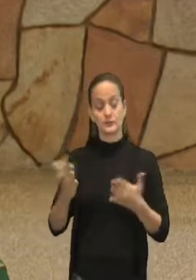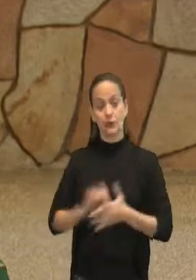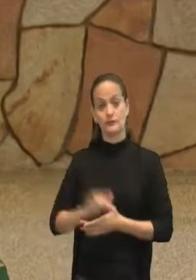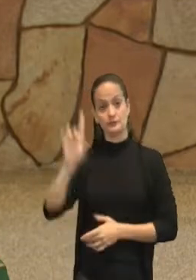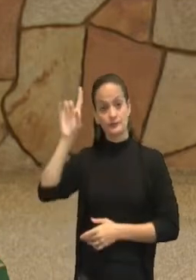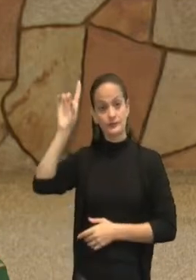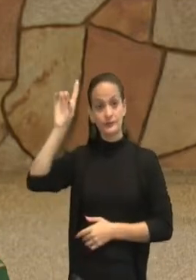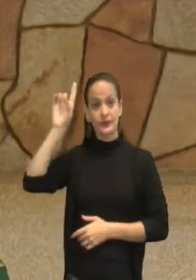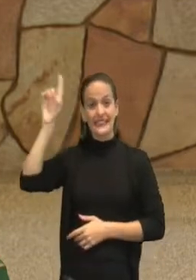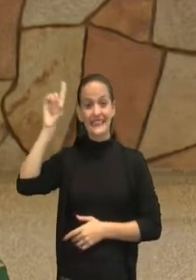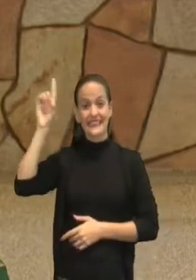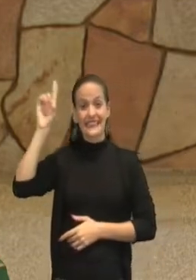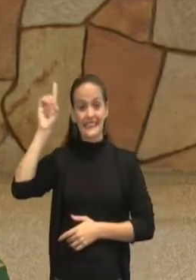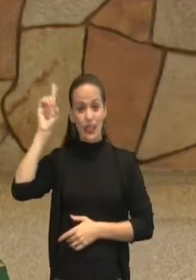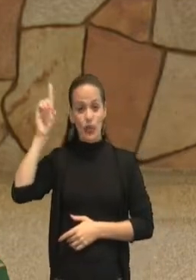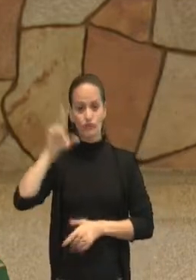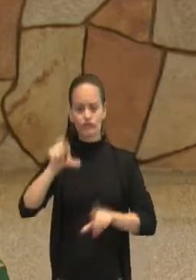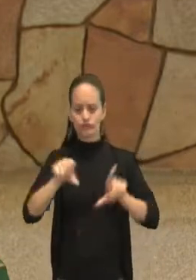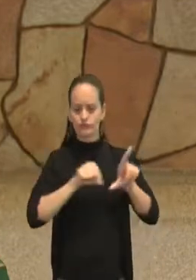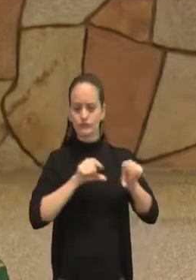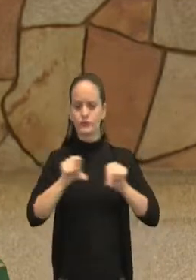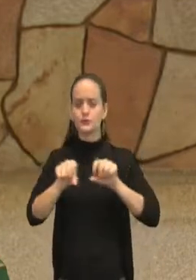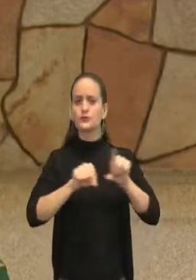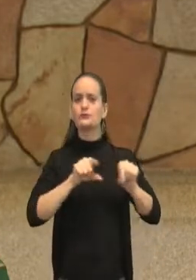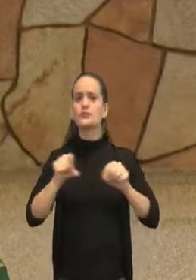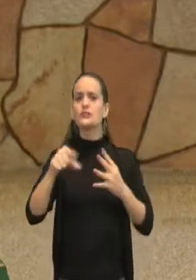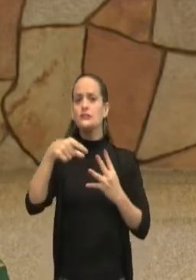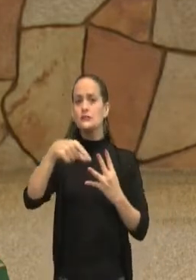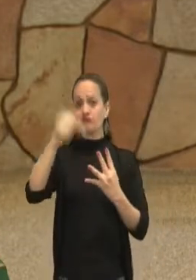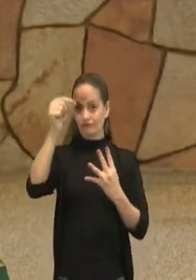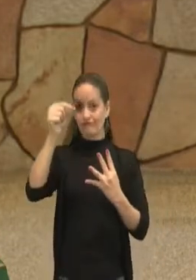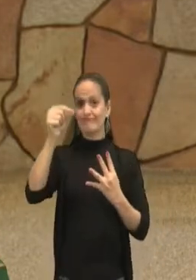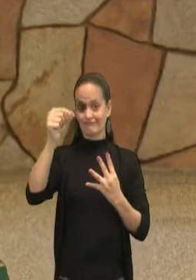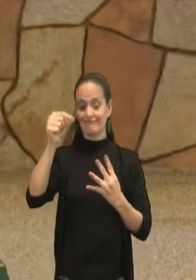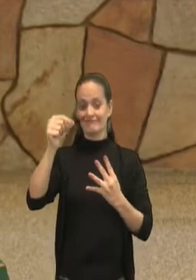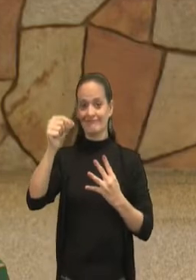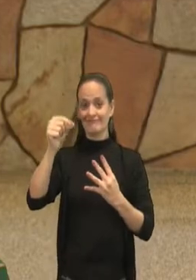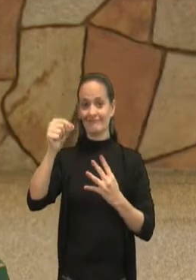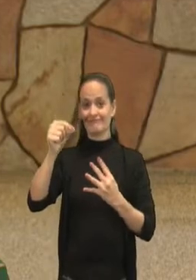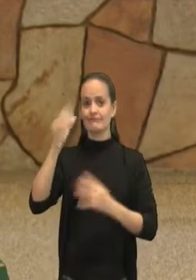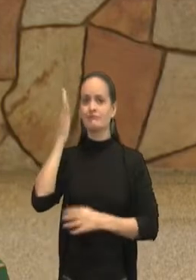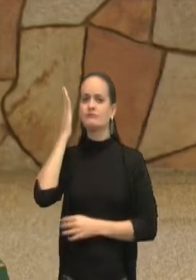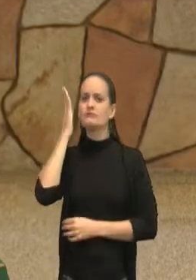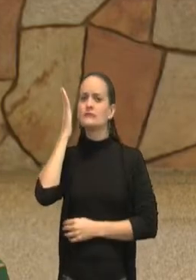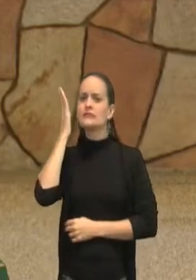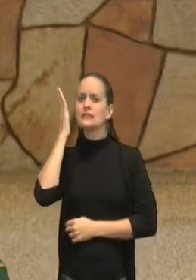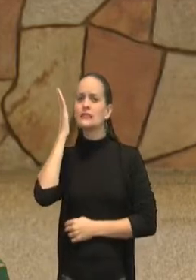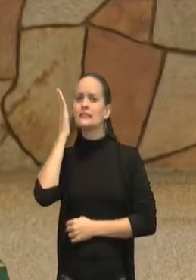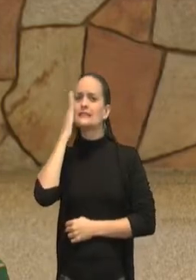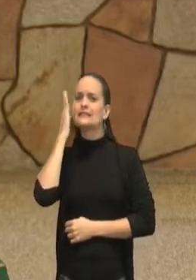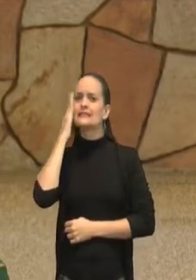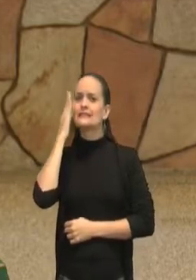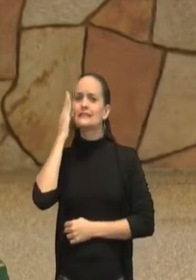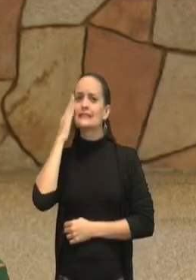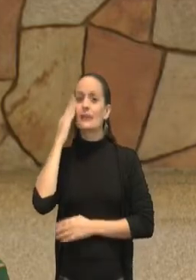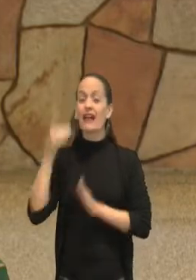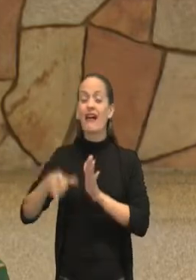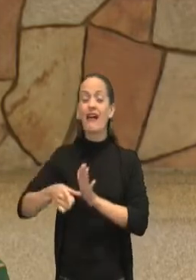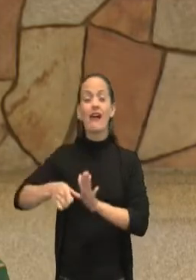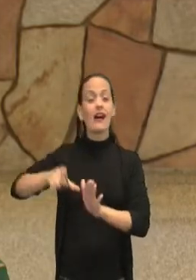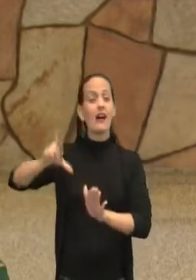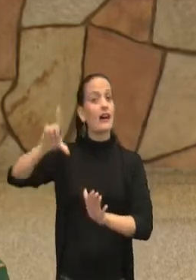Deus separou e escolheu previamente. Deus definiu e delimitou